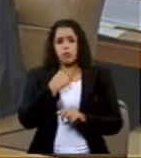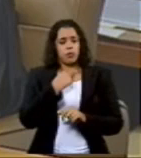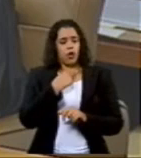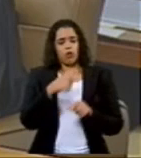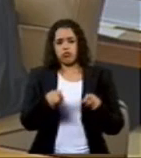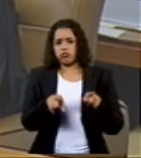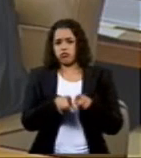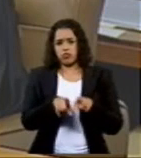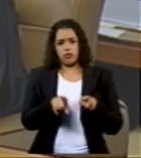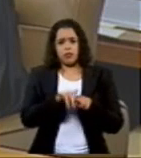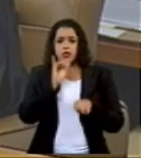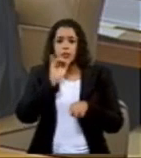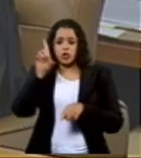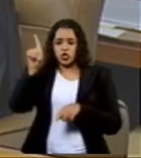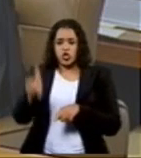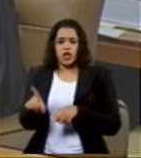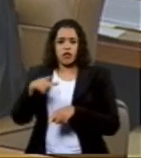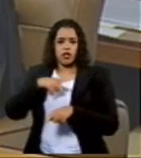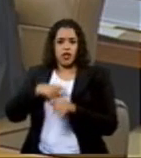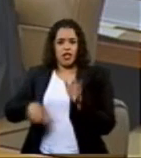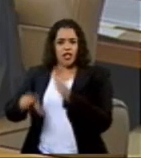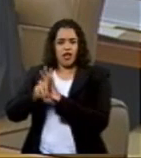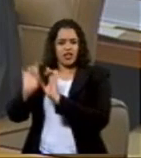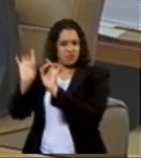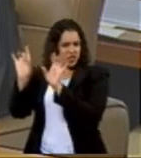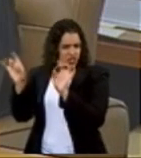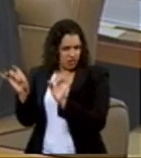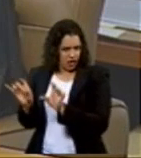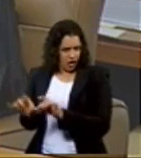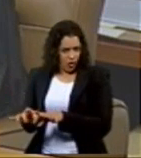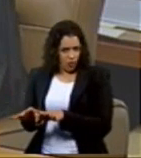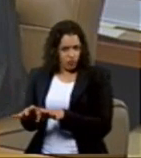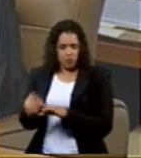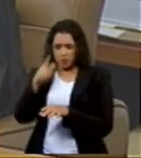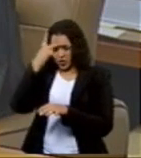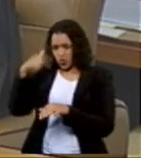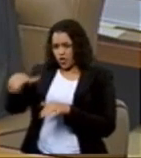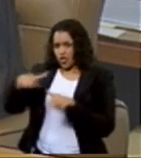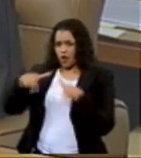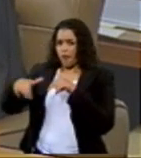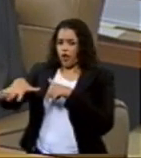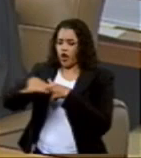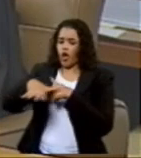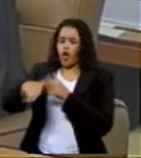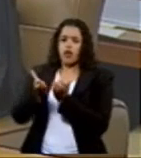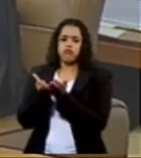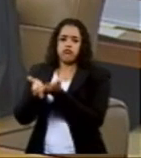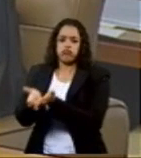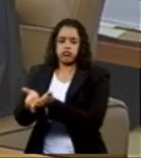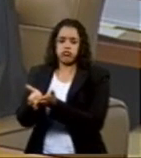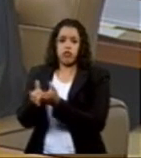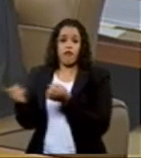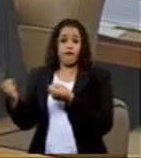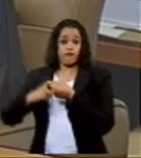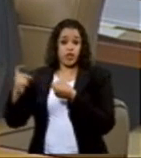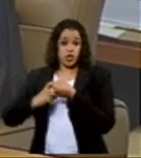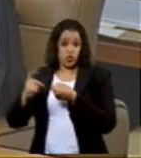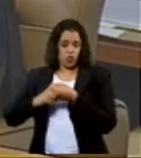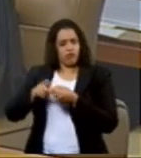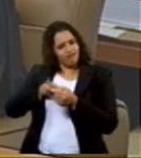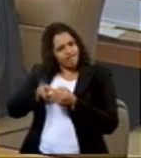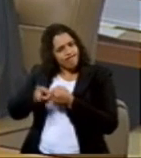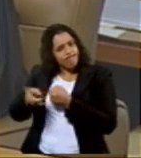estender direitos previstos em lei especial destinados aos trabalhadores portuários com vínculo permanente,